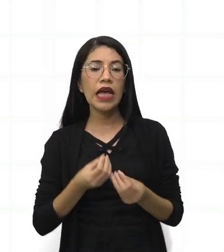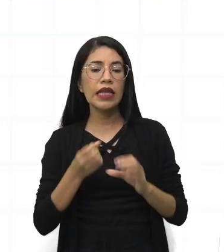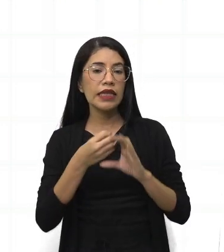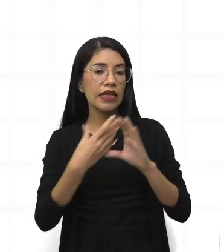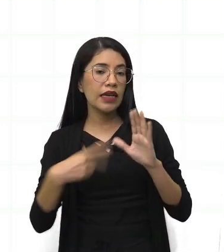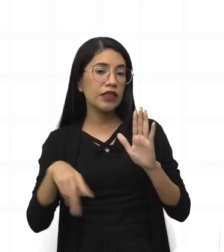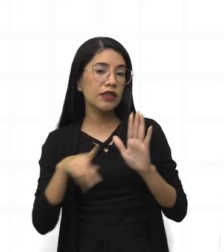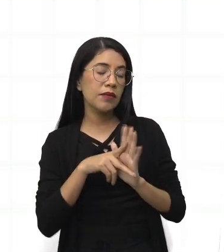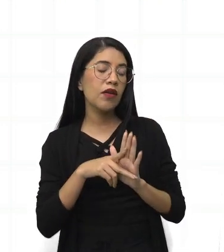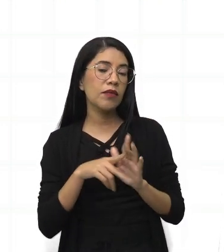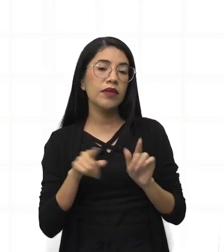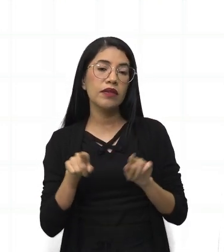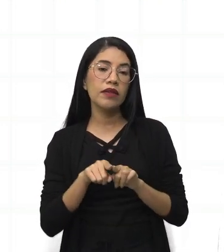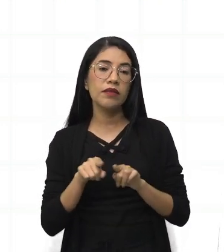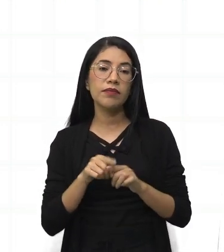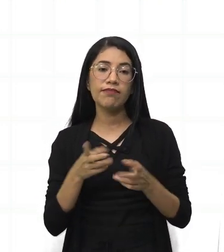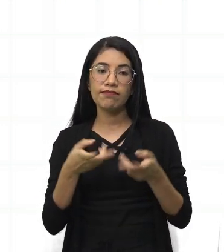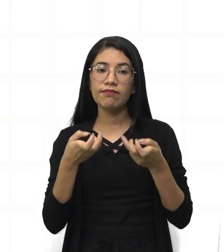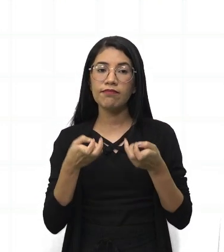é. Percebam aqui, vamos